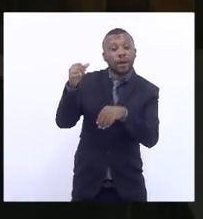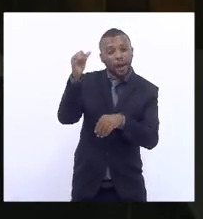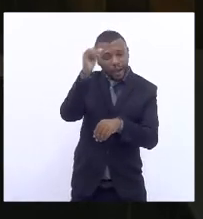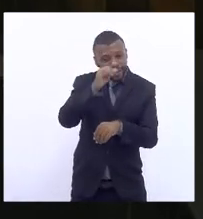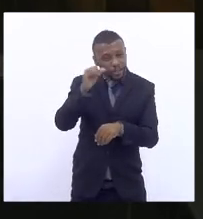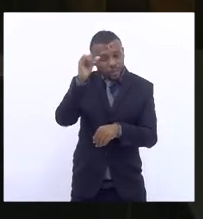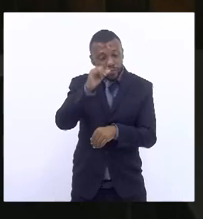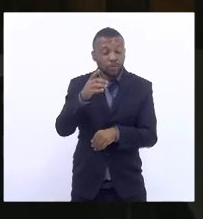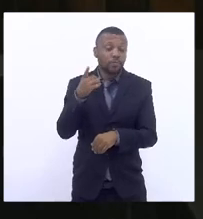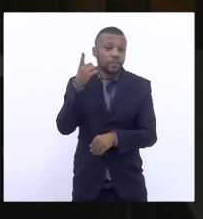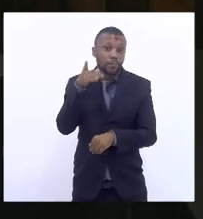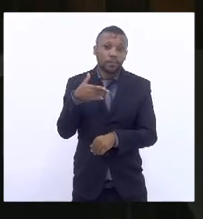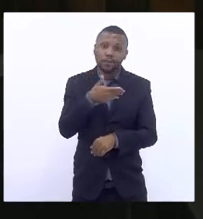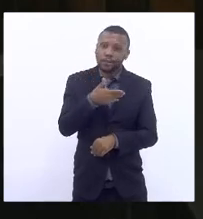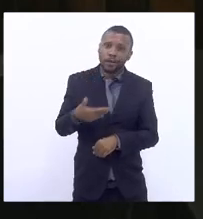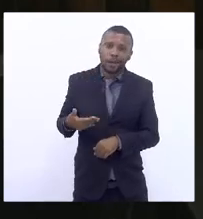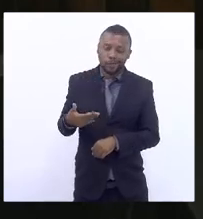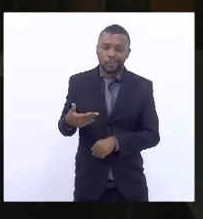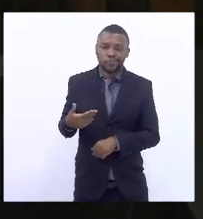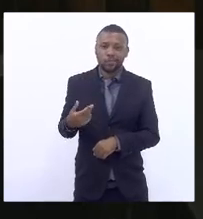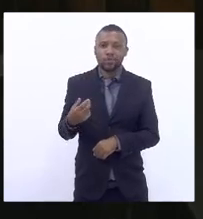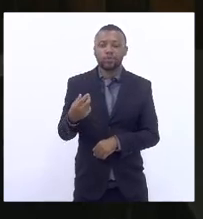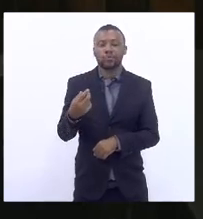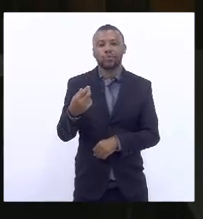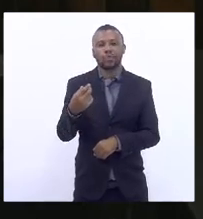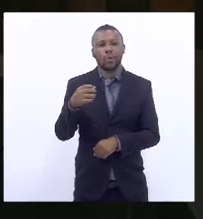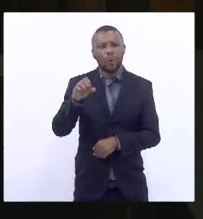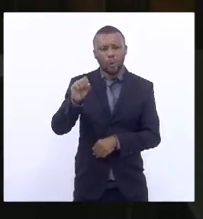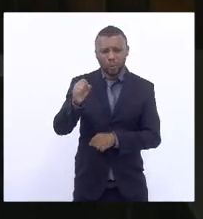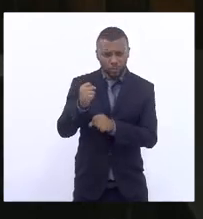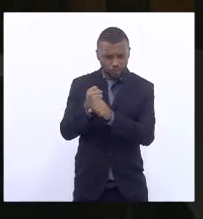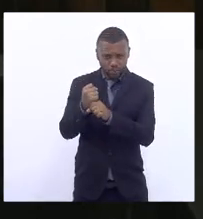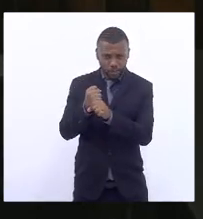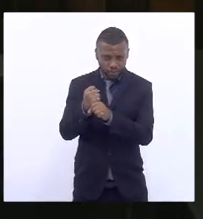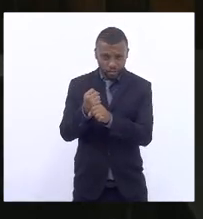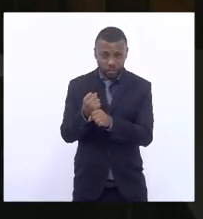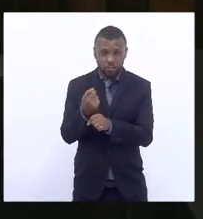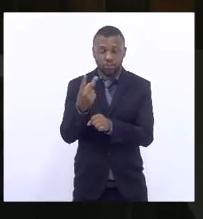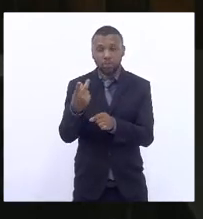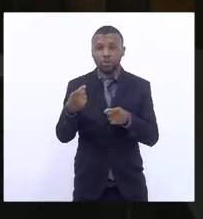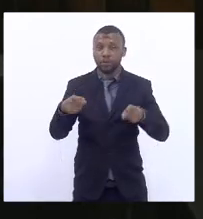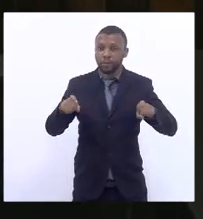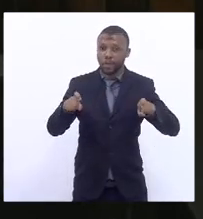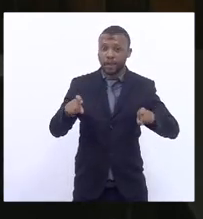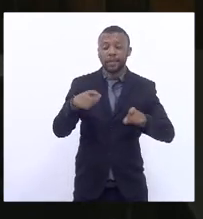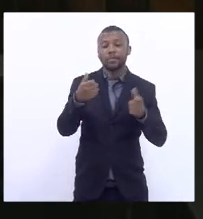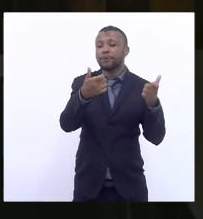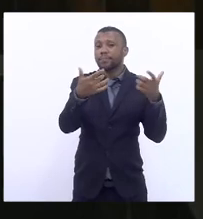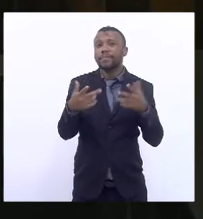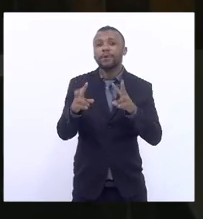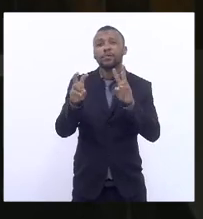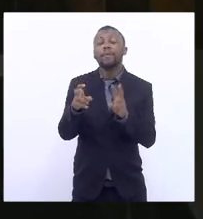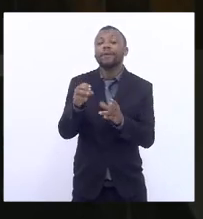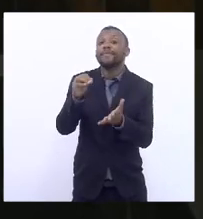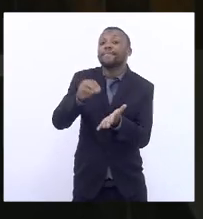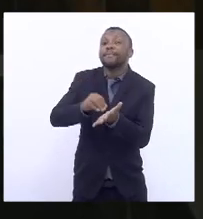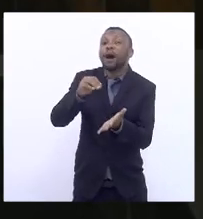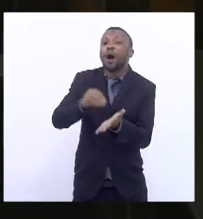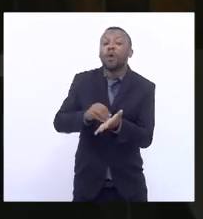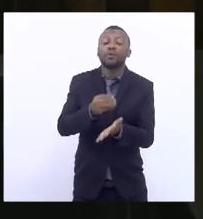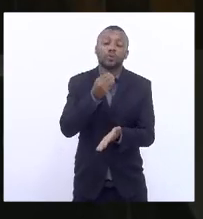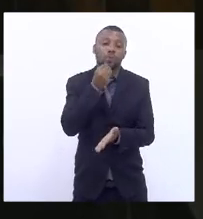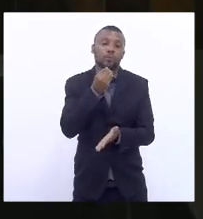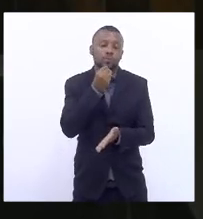Eu tive a honra de ser deputado estadual por 2 mandatos. E ele me falava de falta de oportunidades aqui na entrada da Alerj, aquele